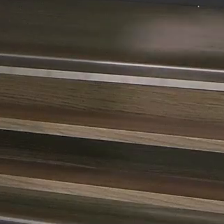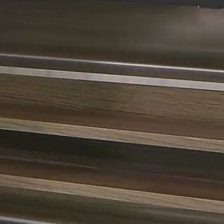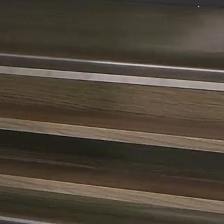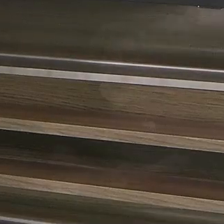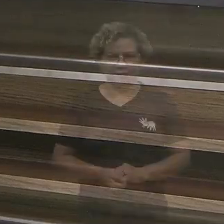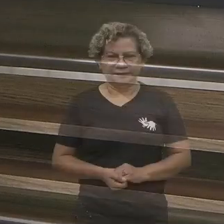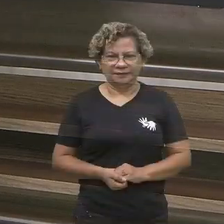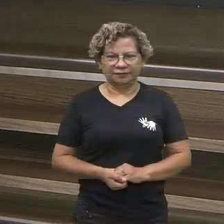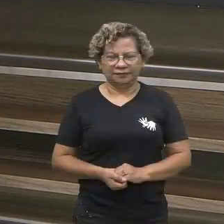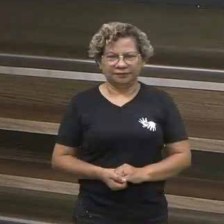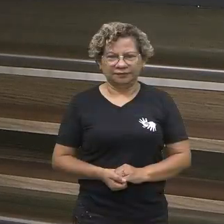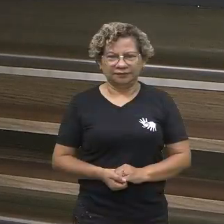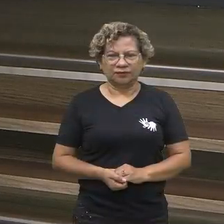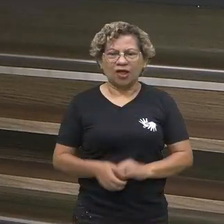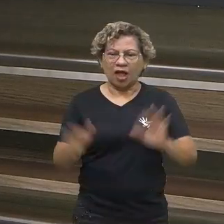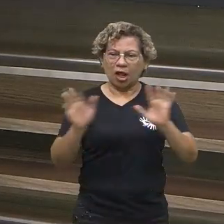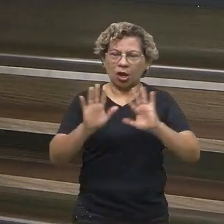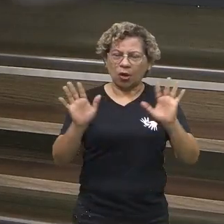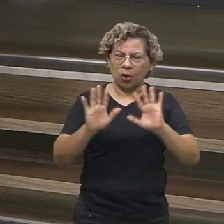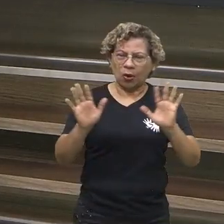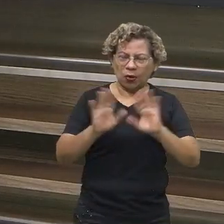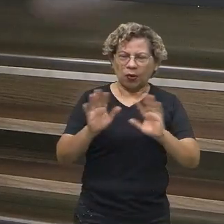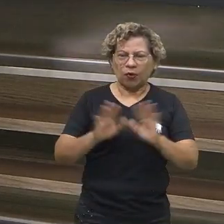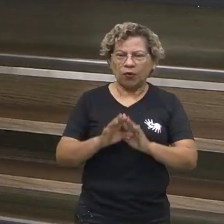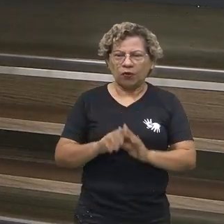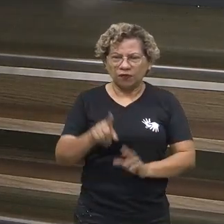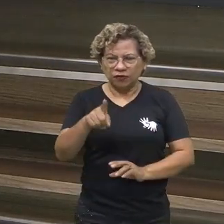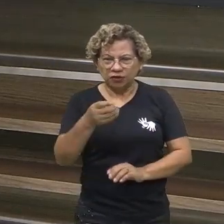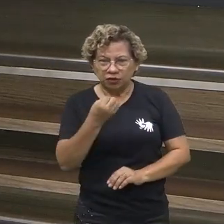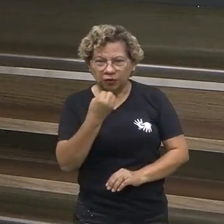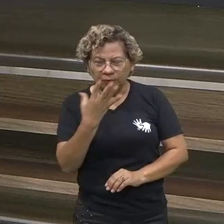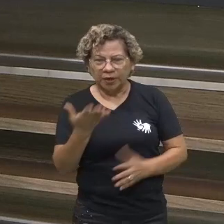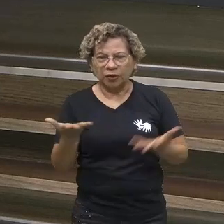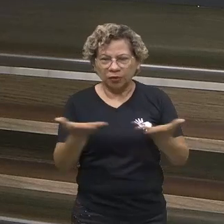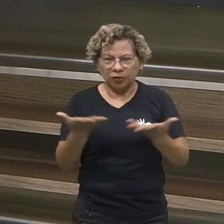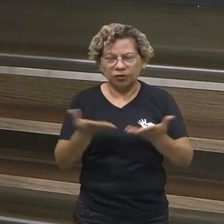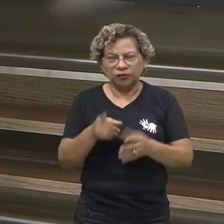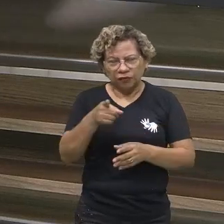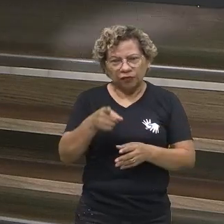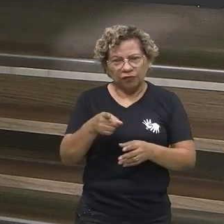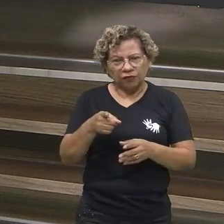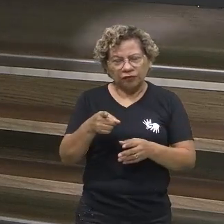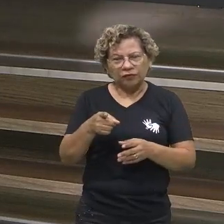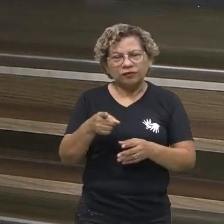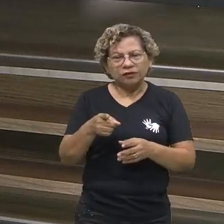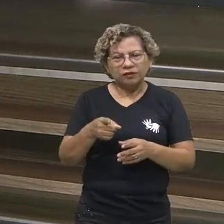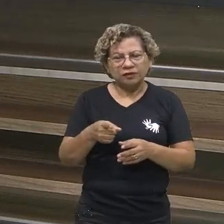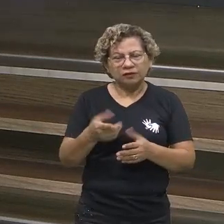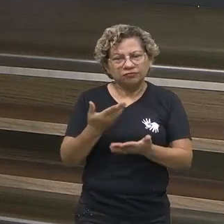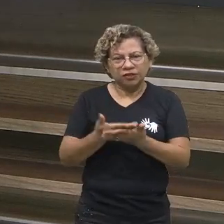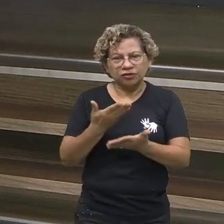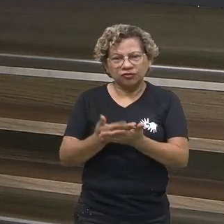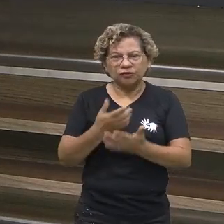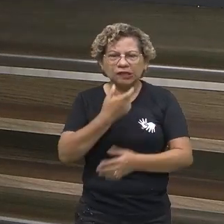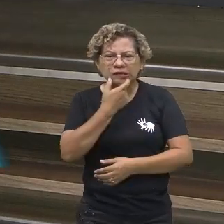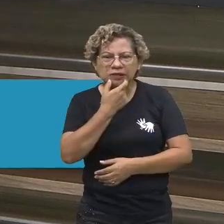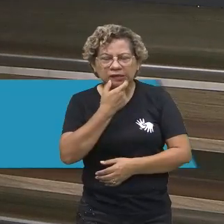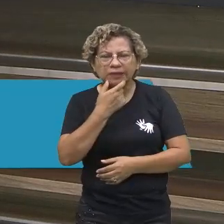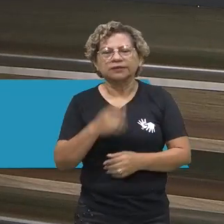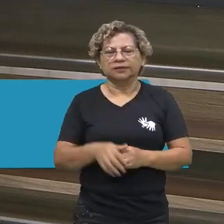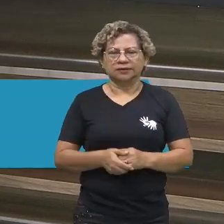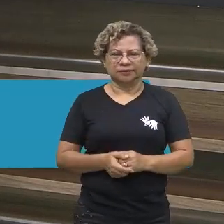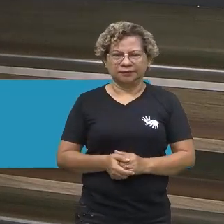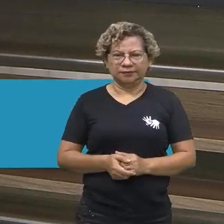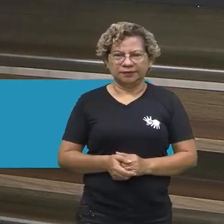Hello, how are you today? Como é que vocês estão hoje? Preparados aí para as questões de língua inglesa? Nós teremos aí então 3 questões de língua